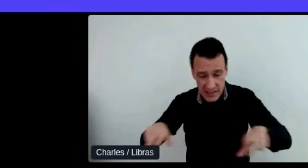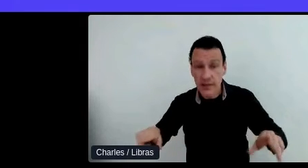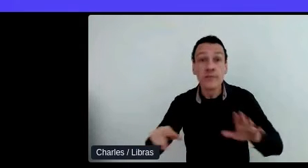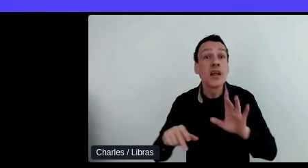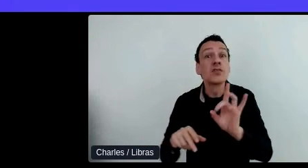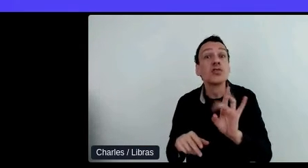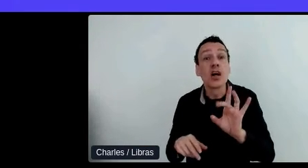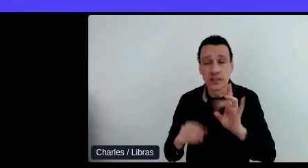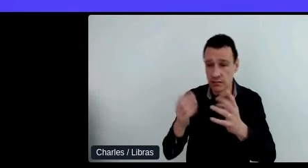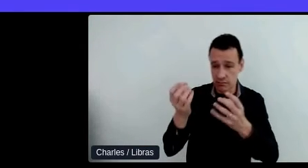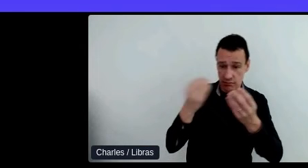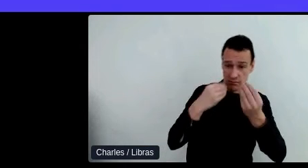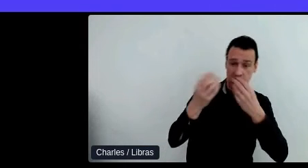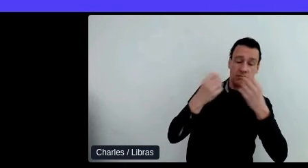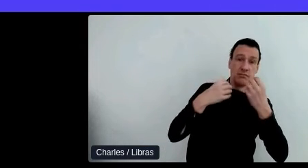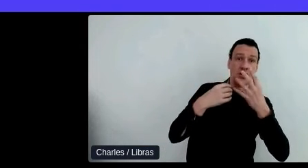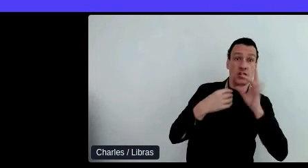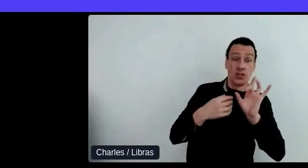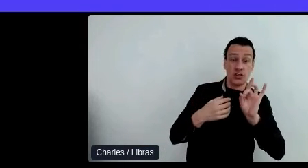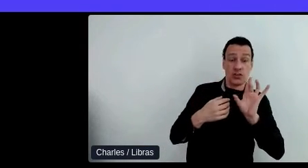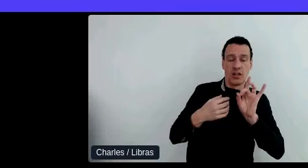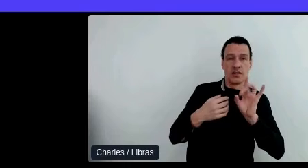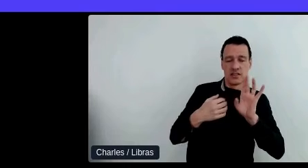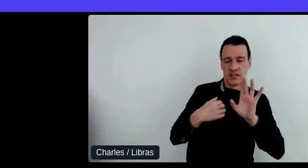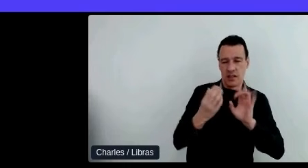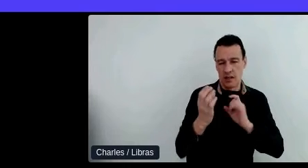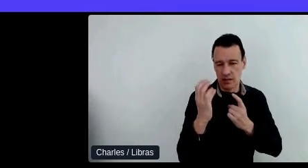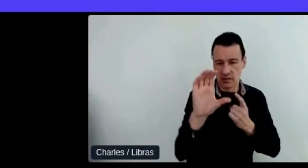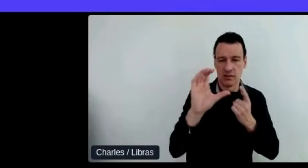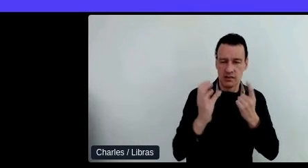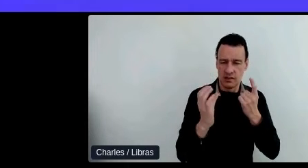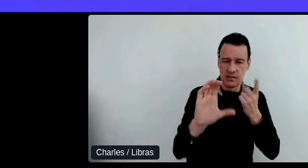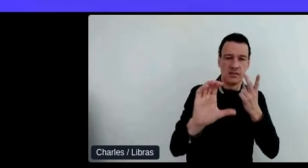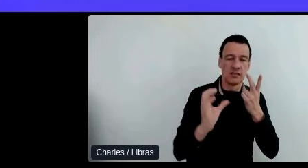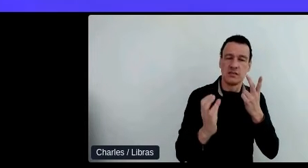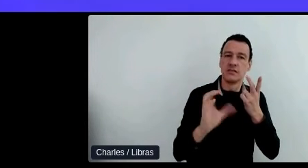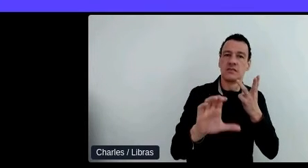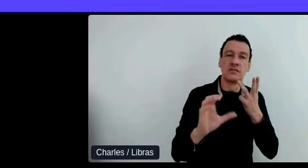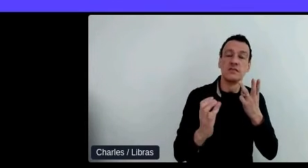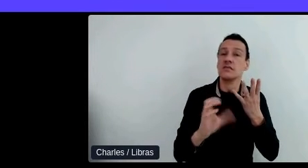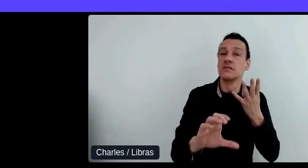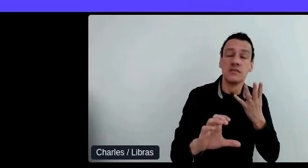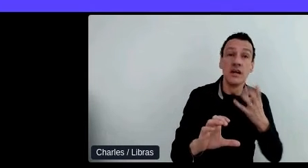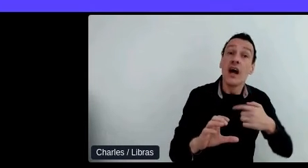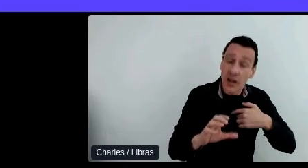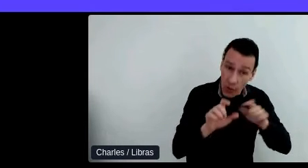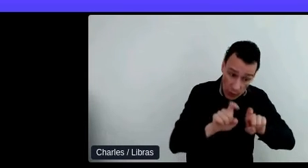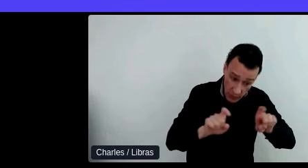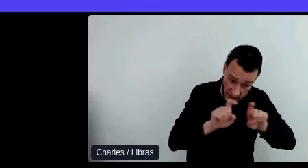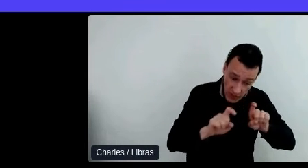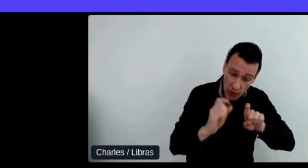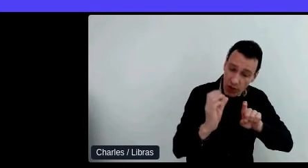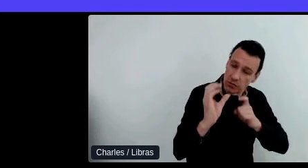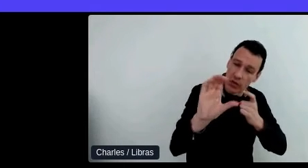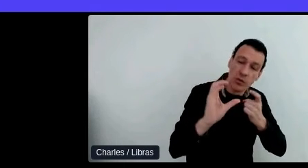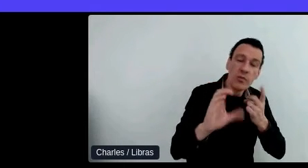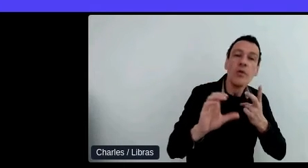tipo. Ela saiu, tá, do ar em menos de 24 horas mesmo, o pessoal detectou que estava dando